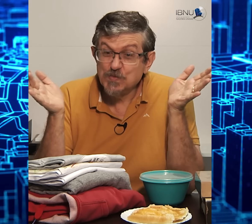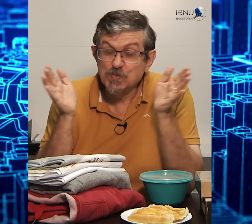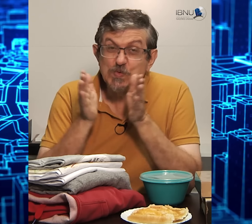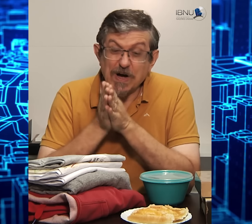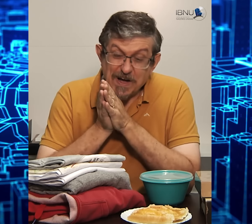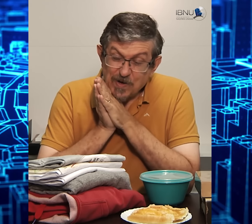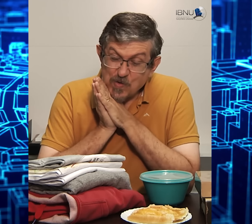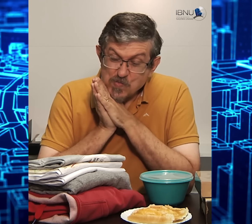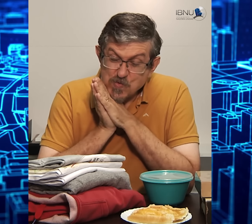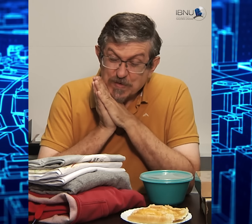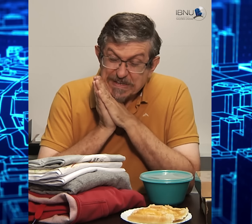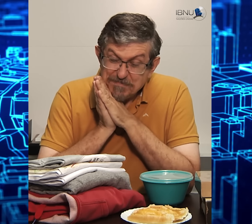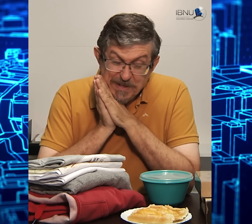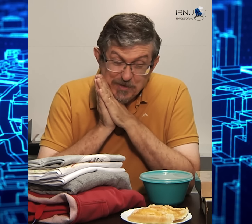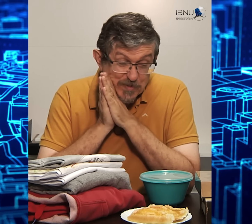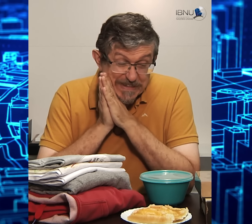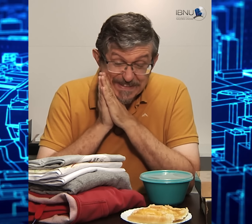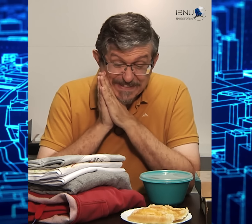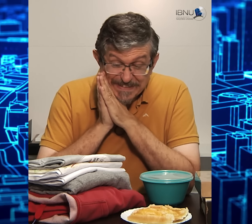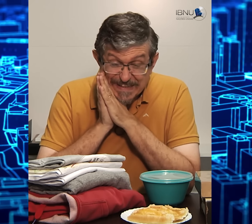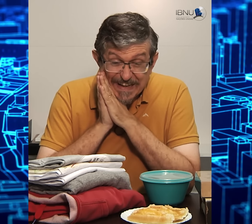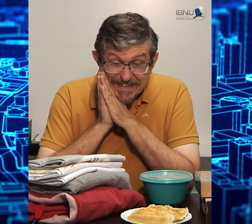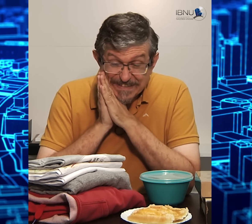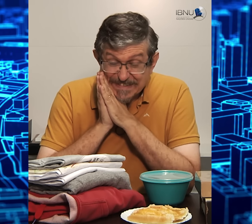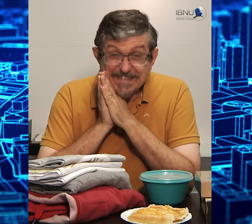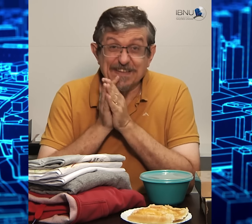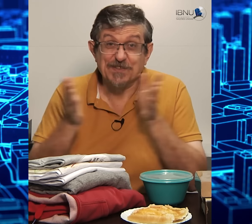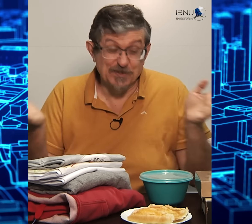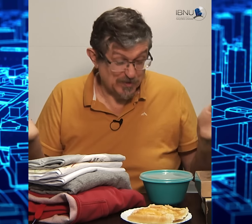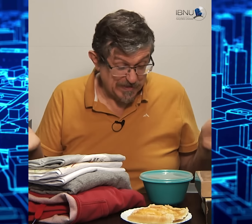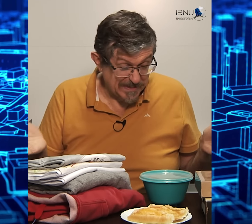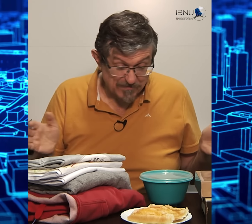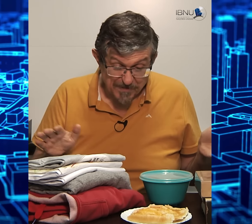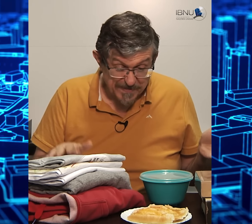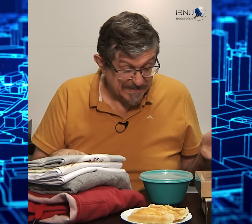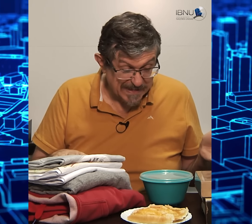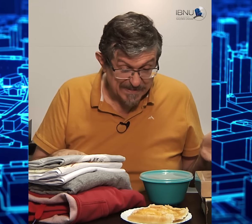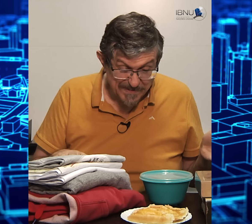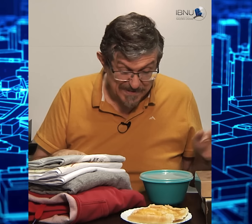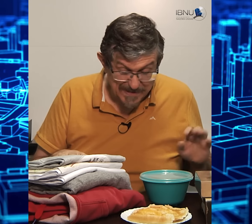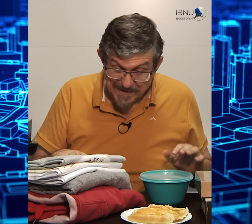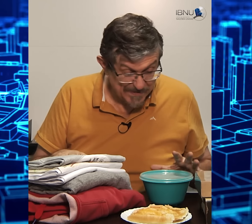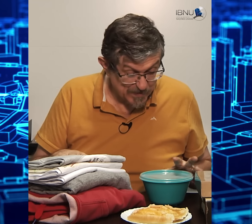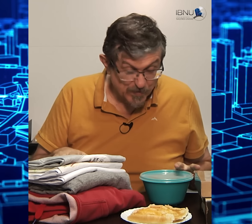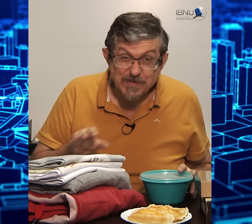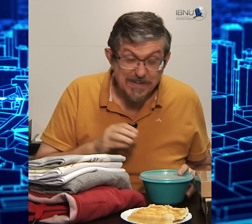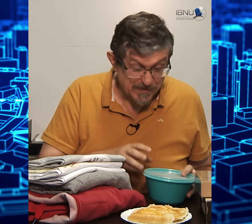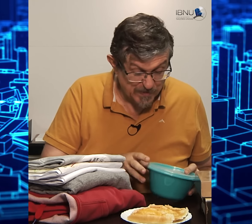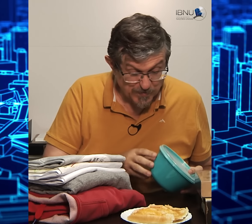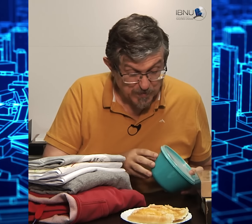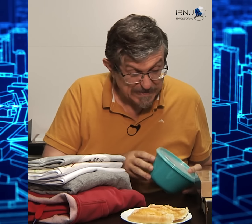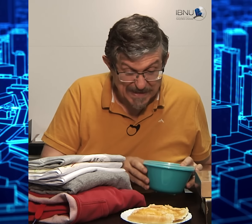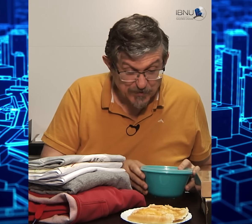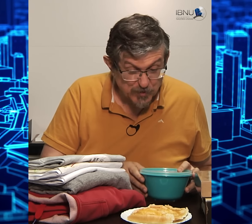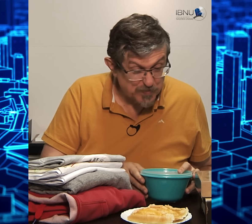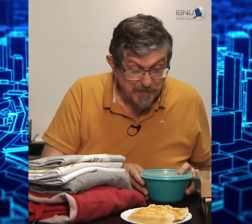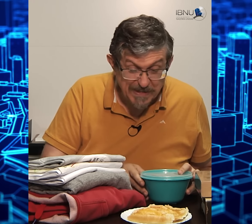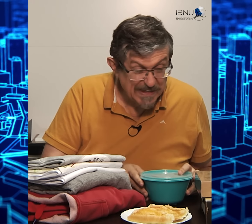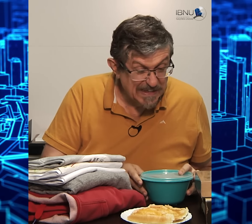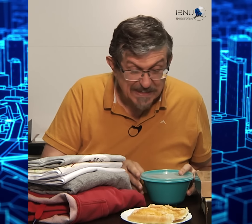Solidariedade, uau, o caminho da cidade que está em sintonia com a verdade. Aliás, eu não sei se eu vou